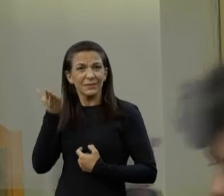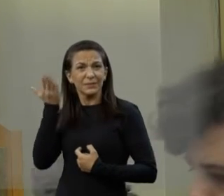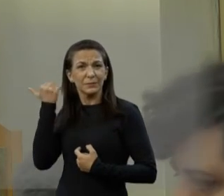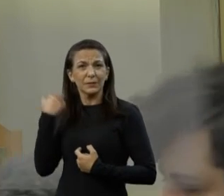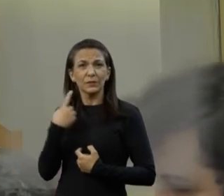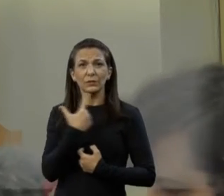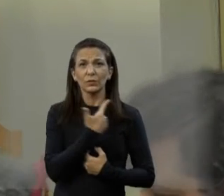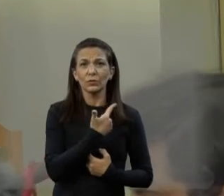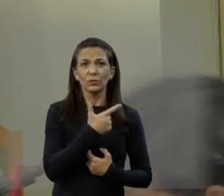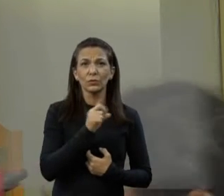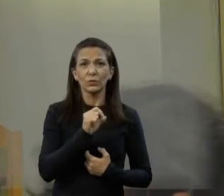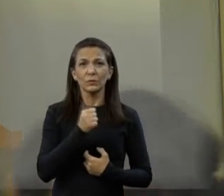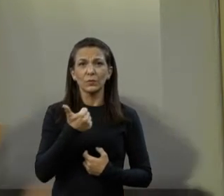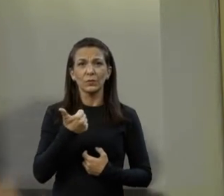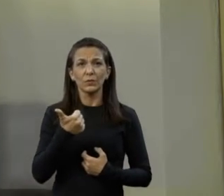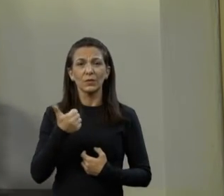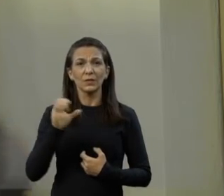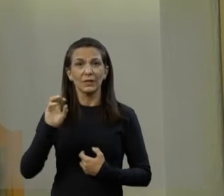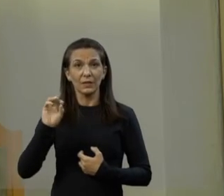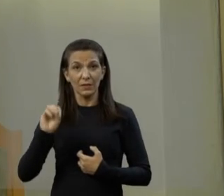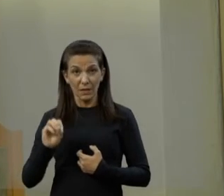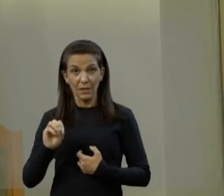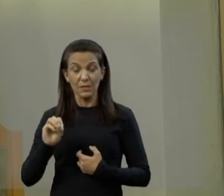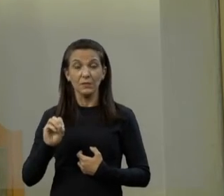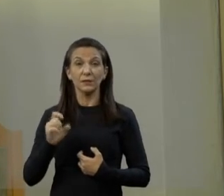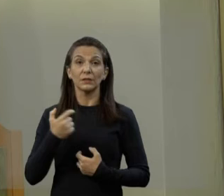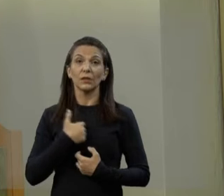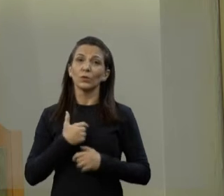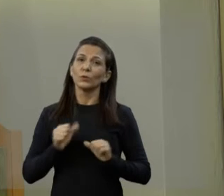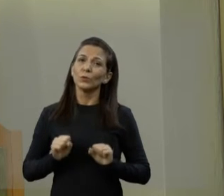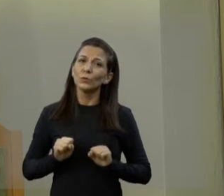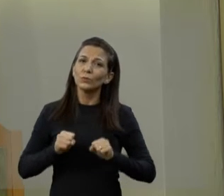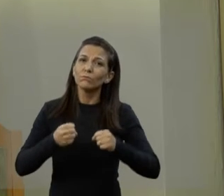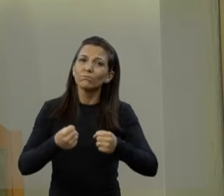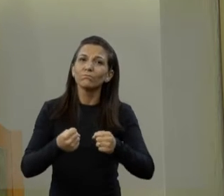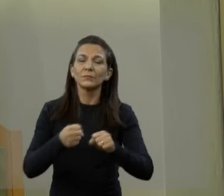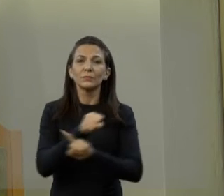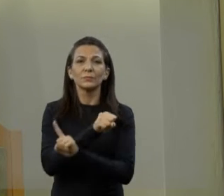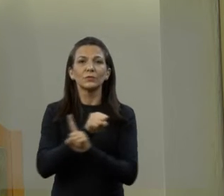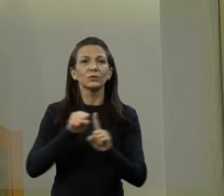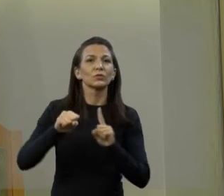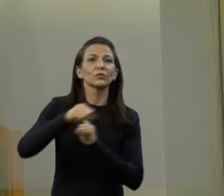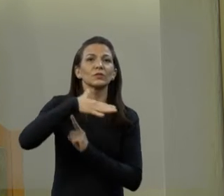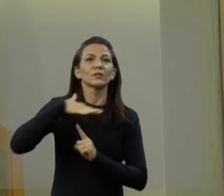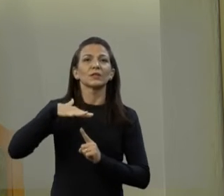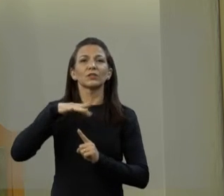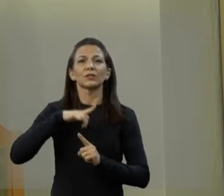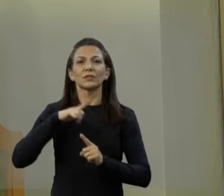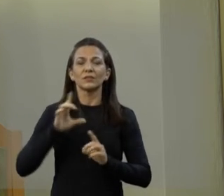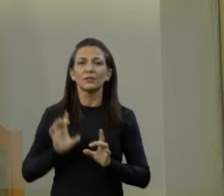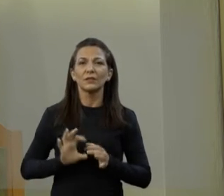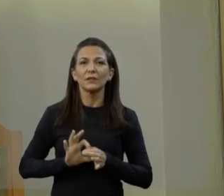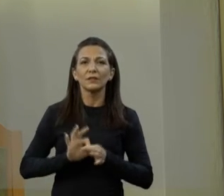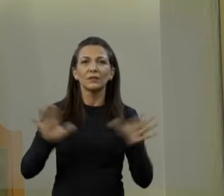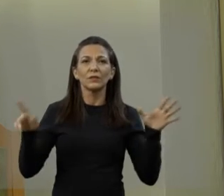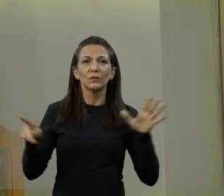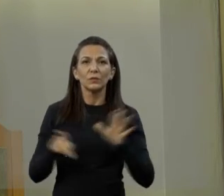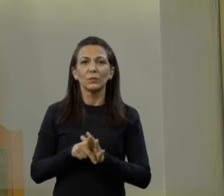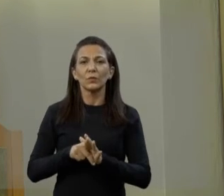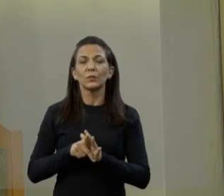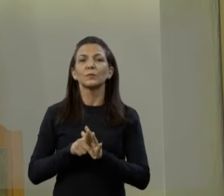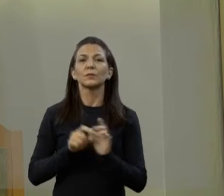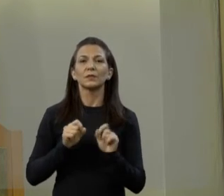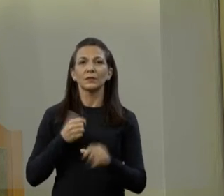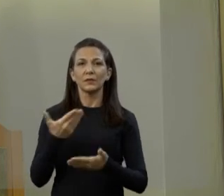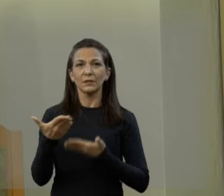em 2010 isso E desde então a gente vem lutando por uma sociedade que de fato seja autônoma uma sociedade